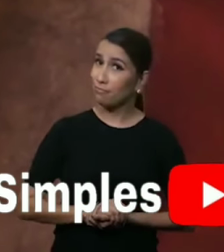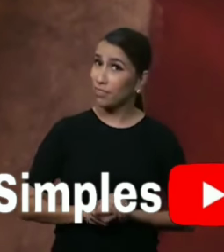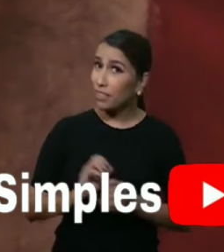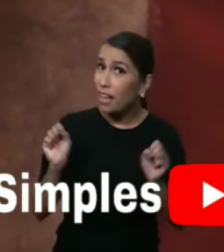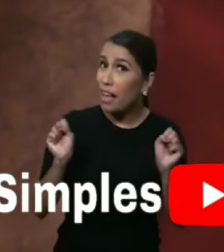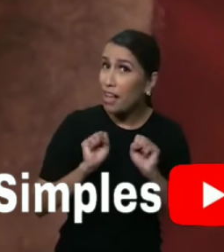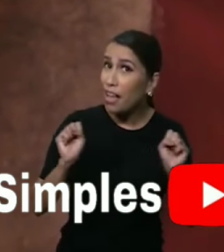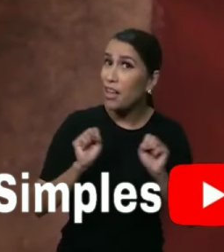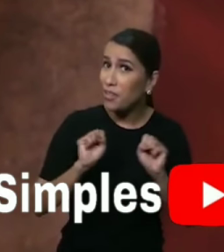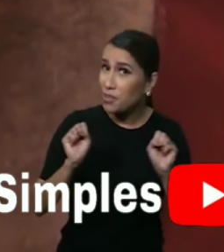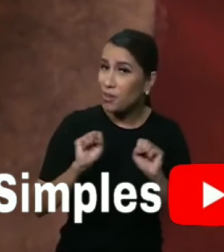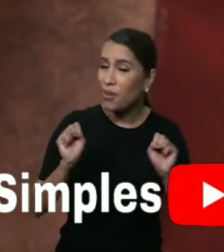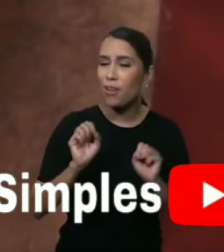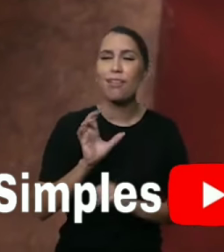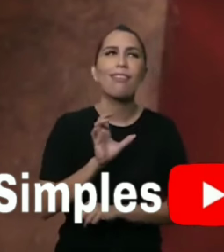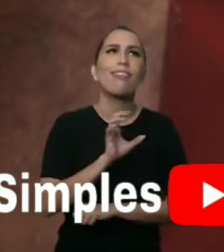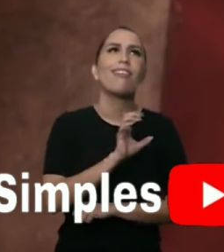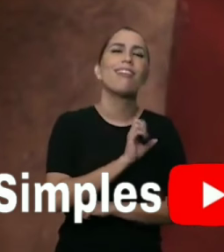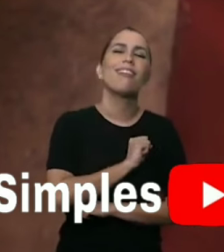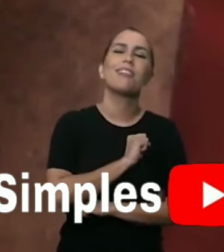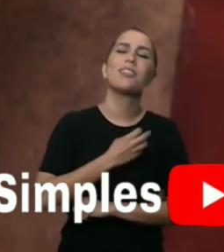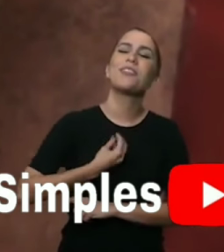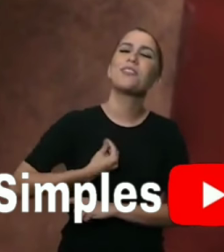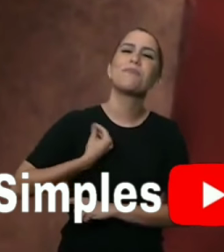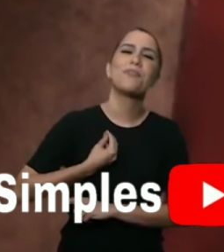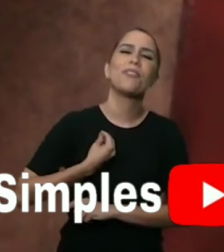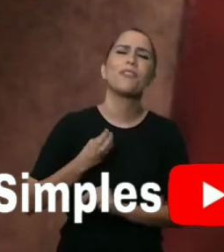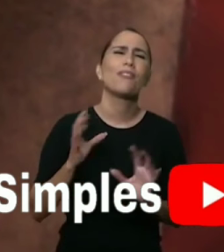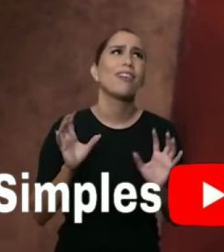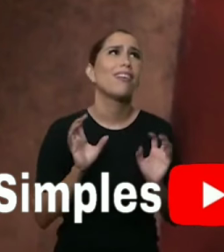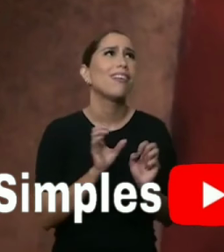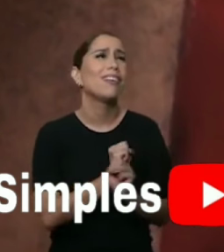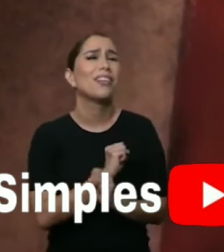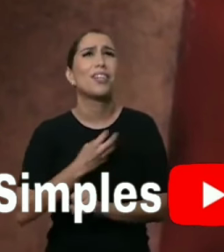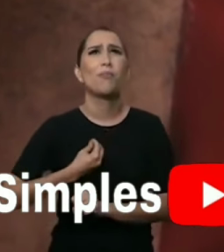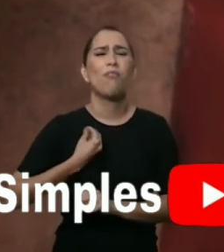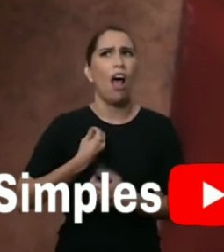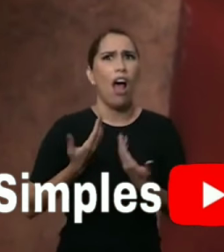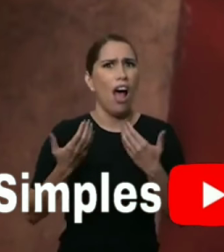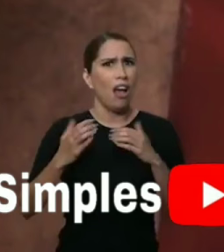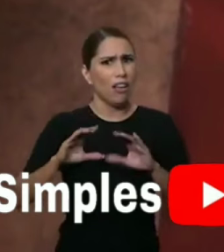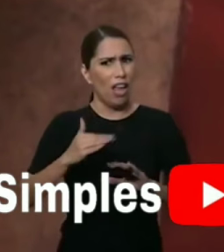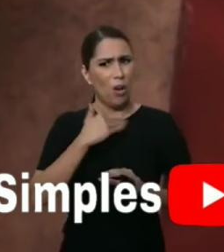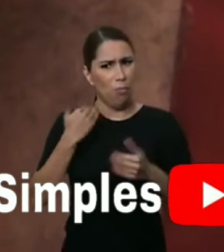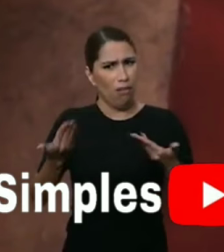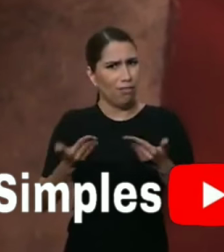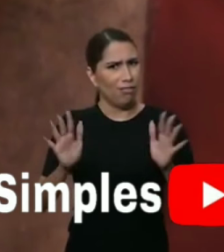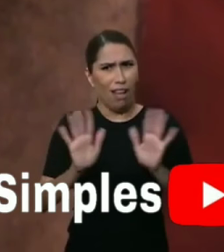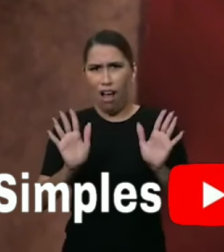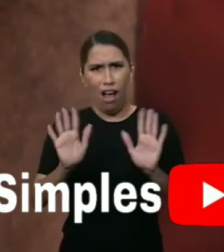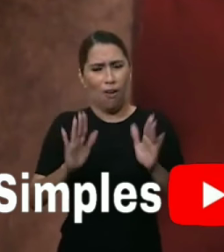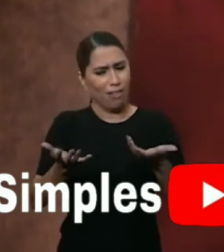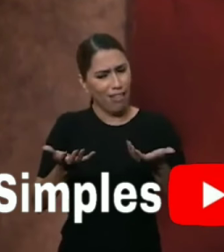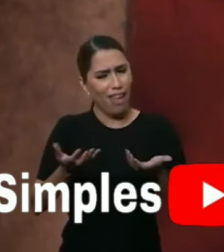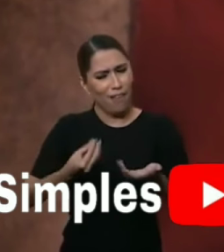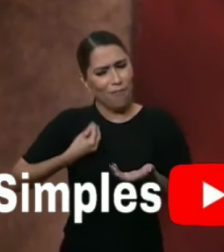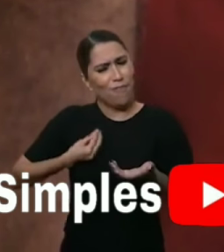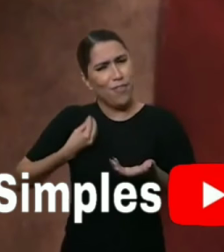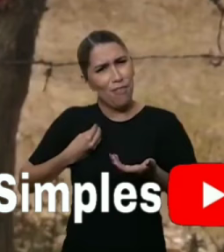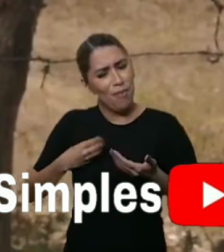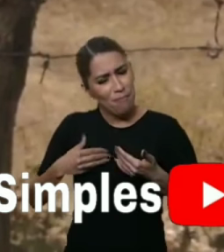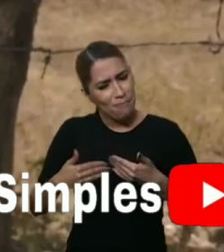Mas adoro. Adoro e gosto da vida. Gosto de viver. Ai, Deus, se eu não morresse agora, eu vivesse muito.